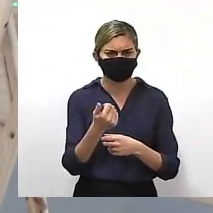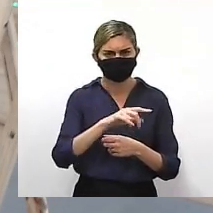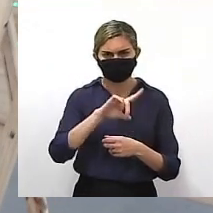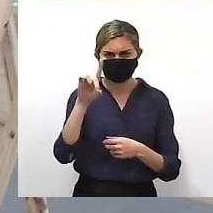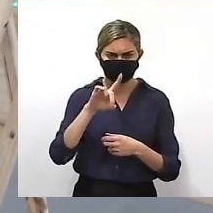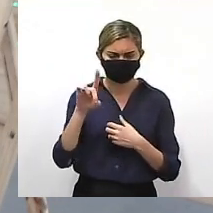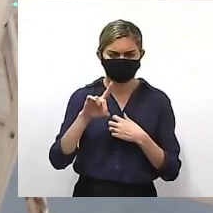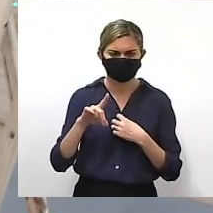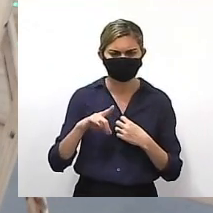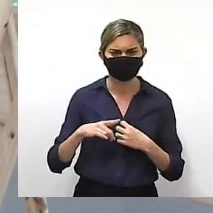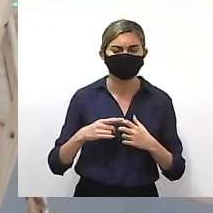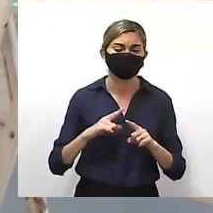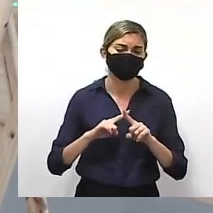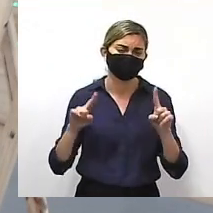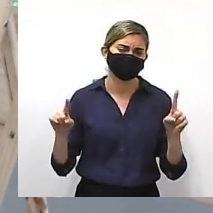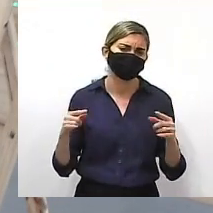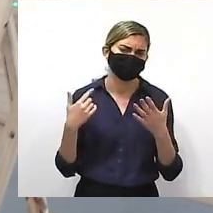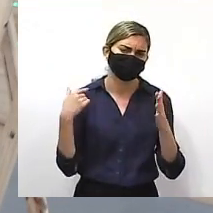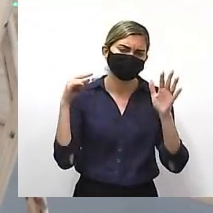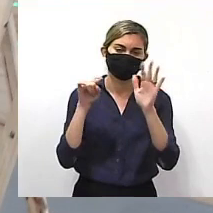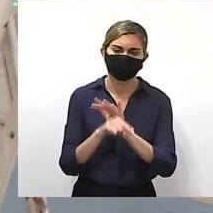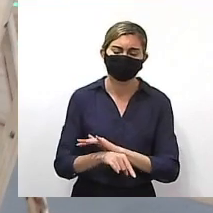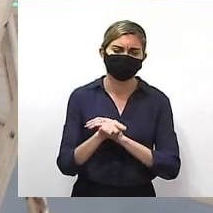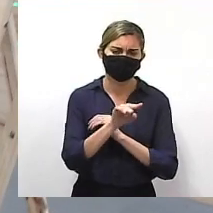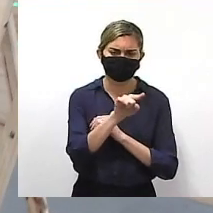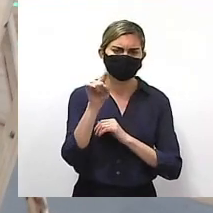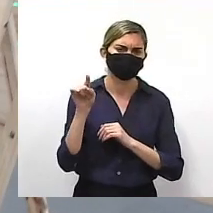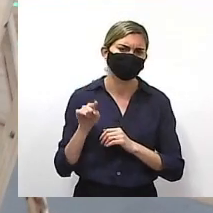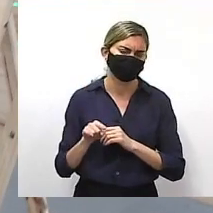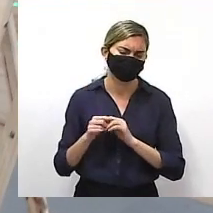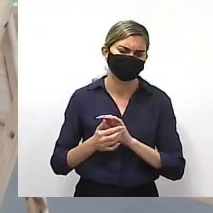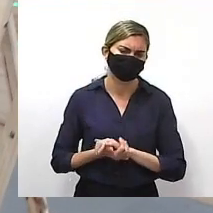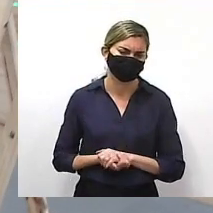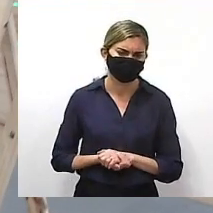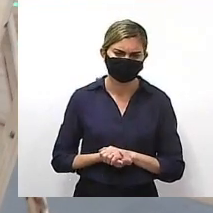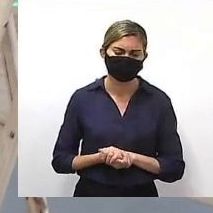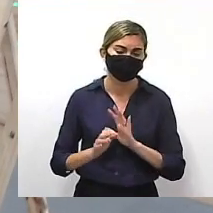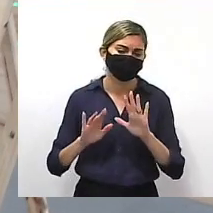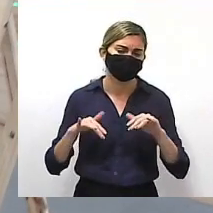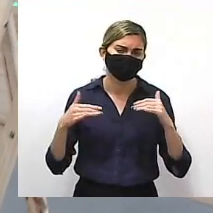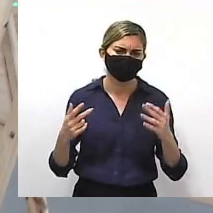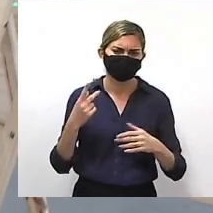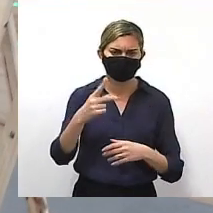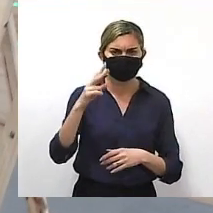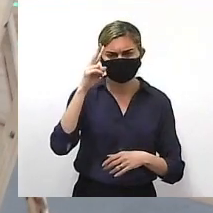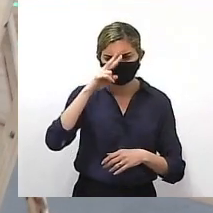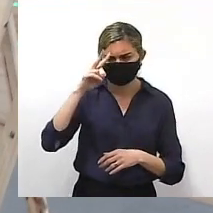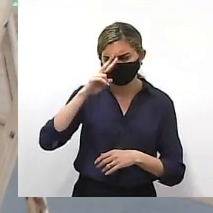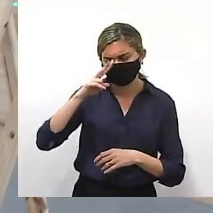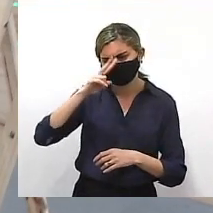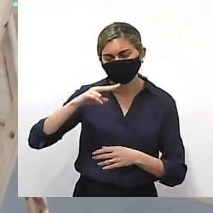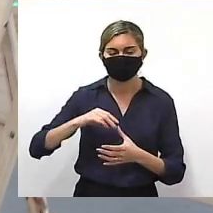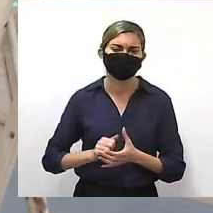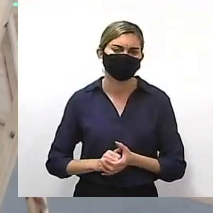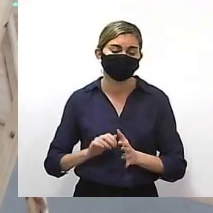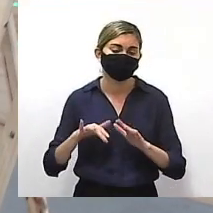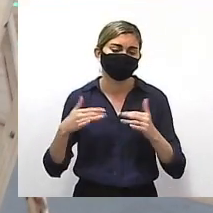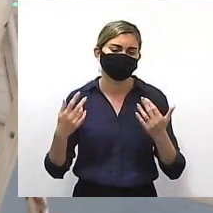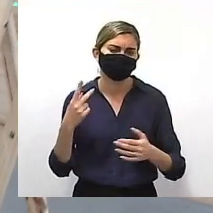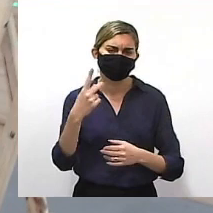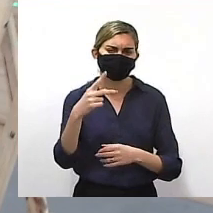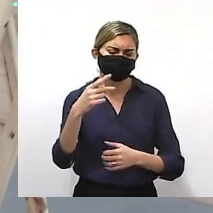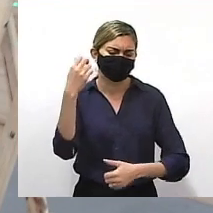Deus. Mas aí eu faço uma pergunta para vocês. Qual é a sua história? Qual é a